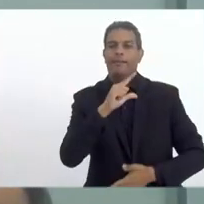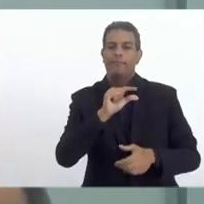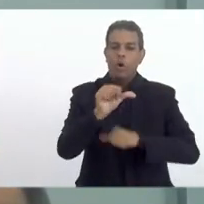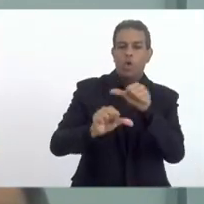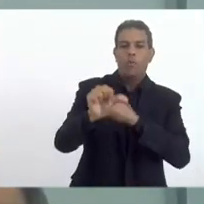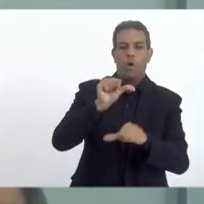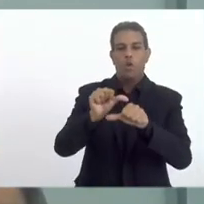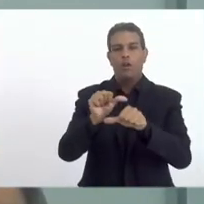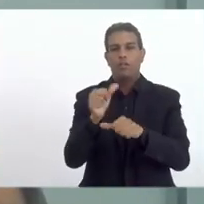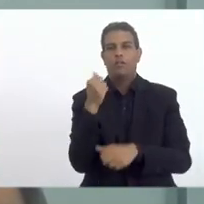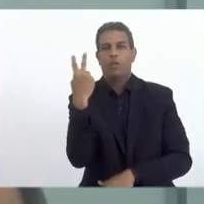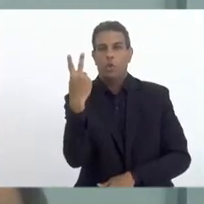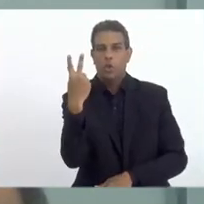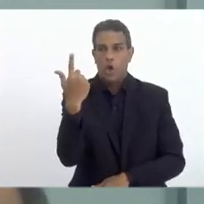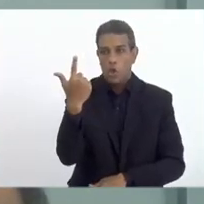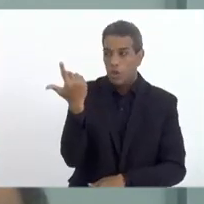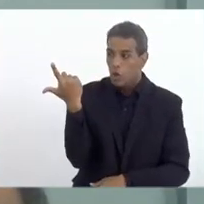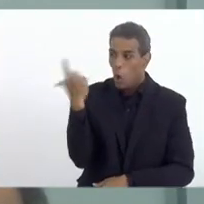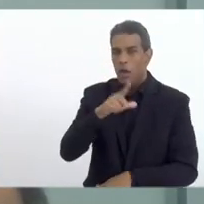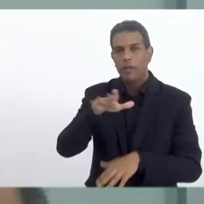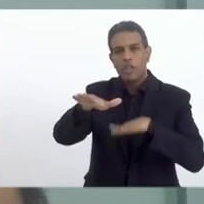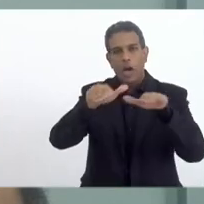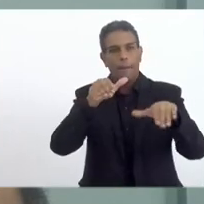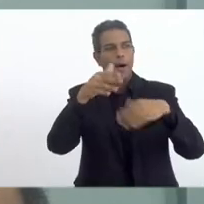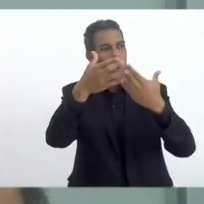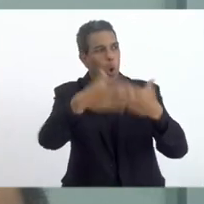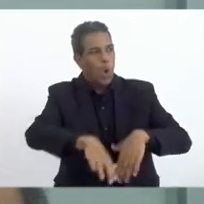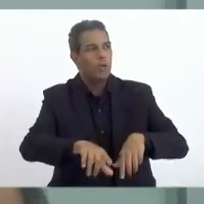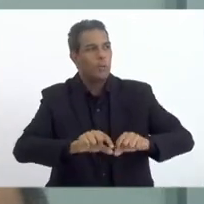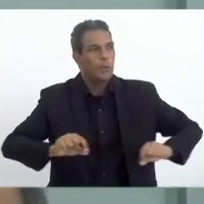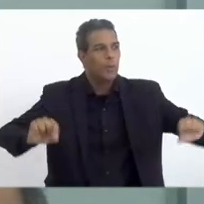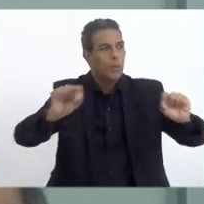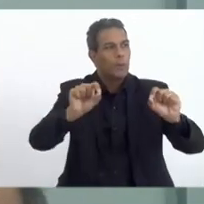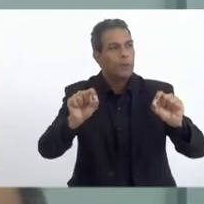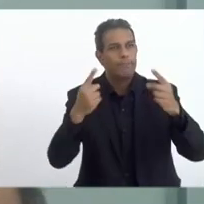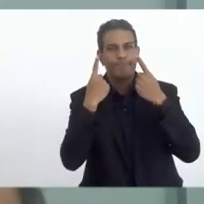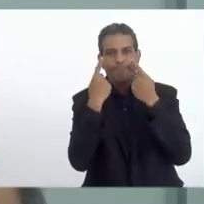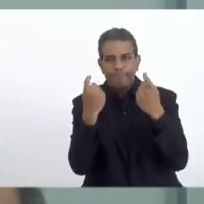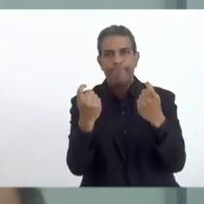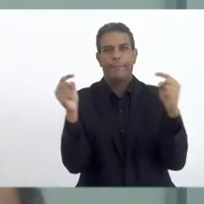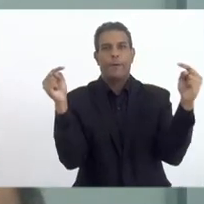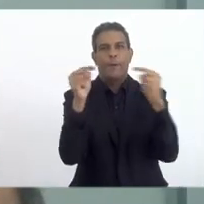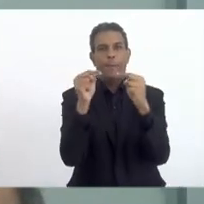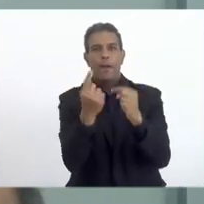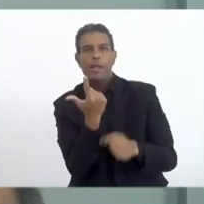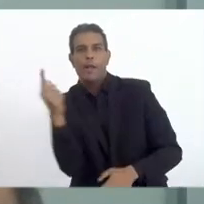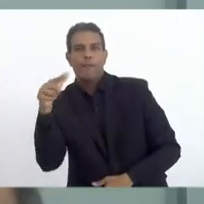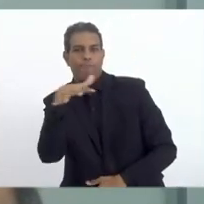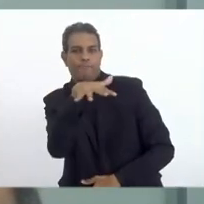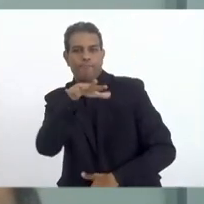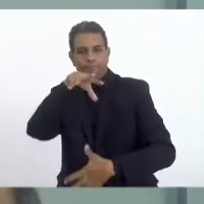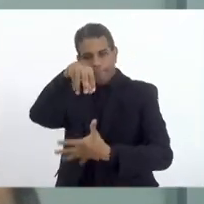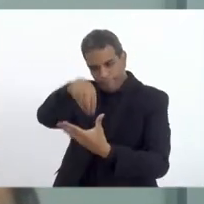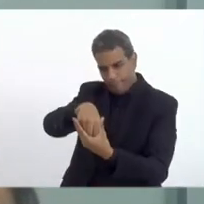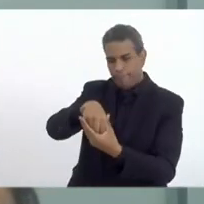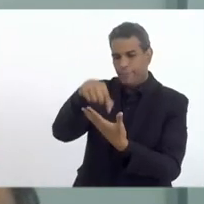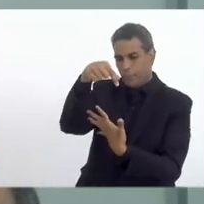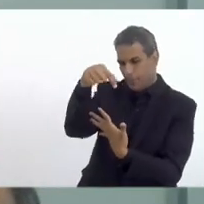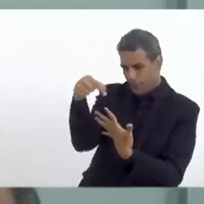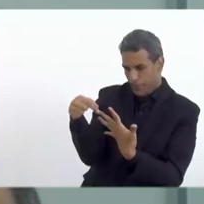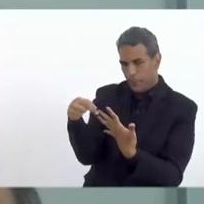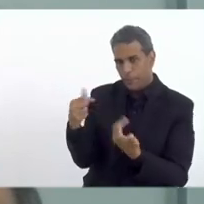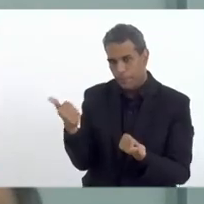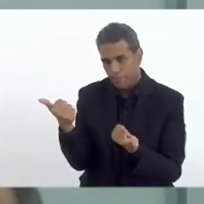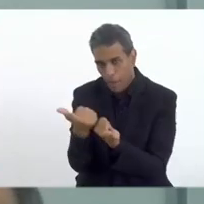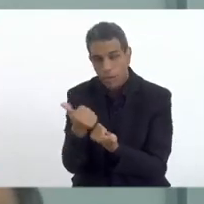12 chamadas para poder chamar 49 concursados. Se fosse um órgão atrativo, tivesse um salário condizente com o nível que o